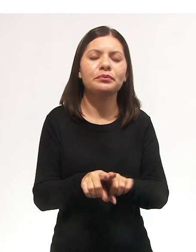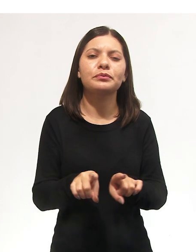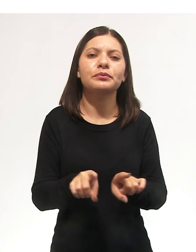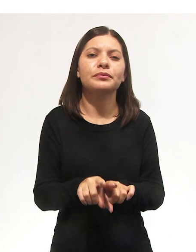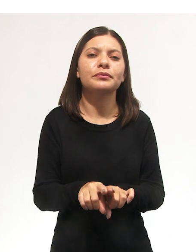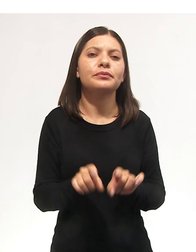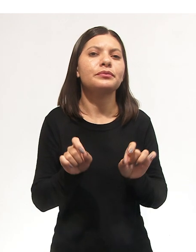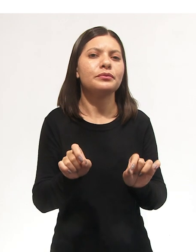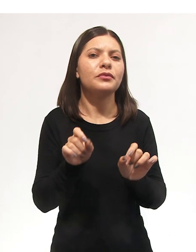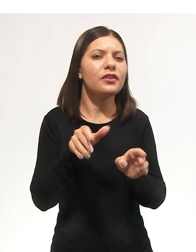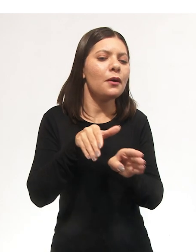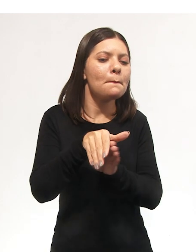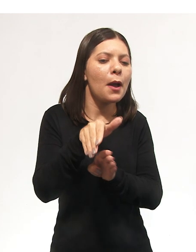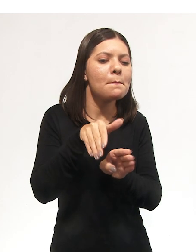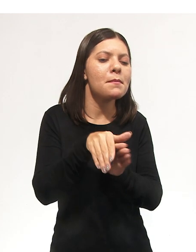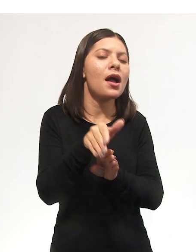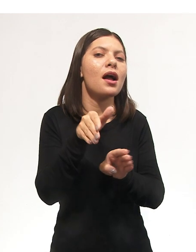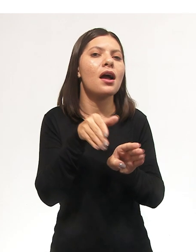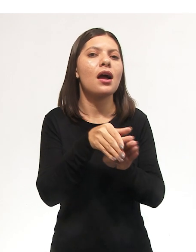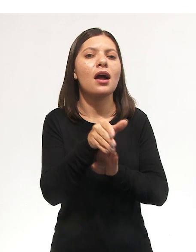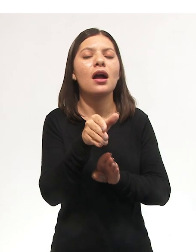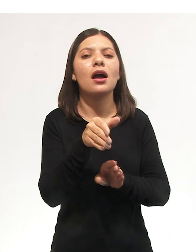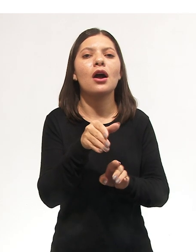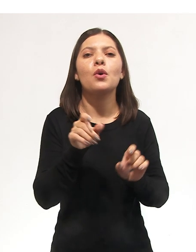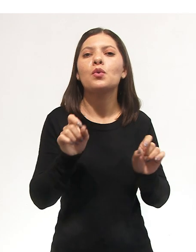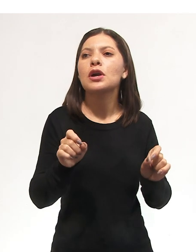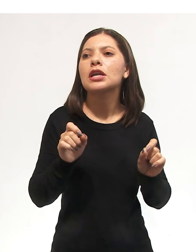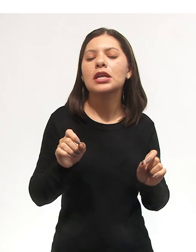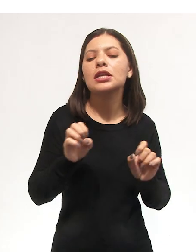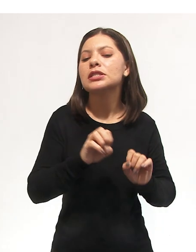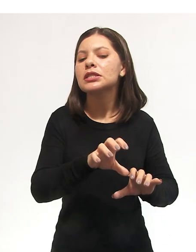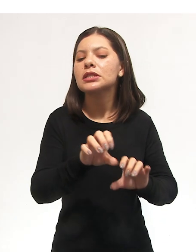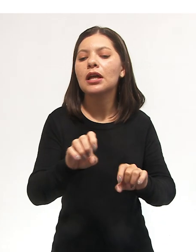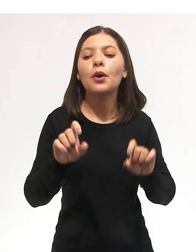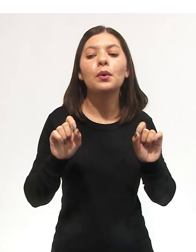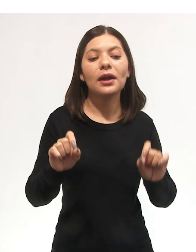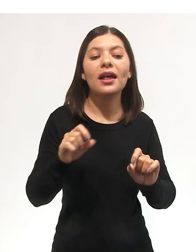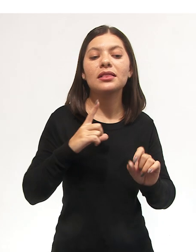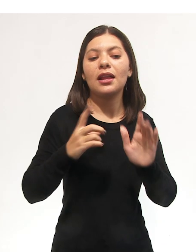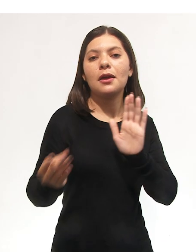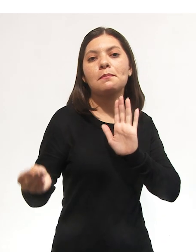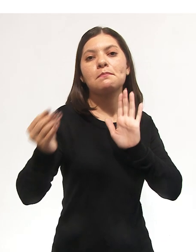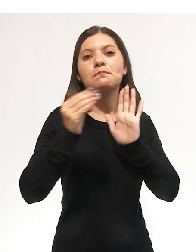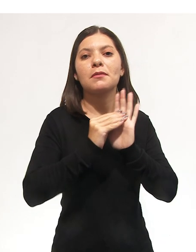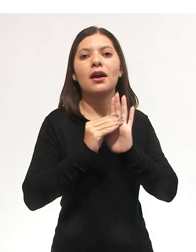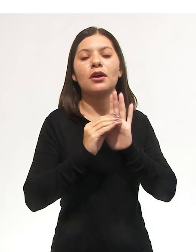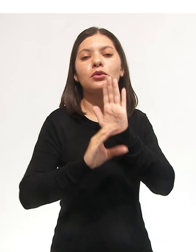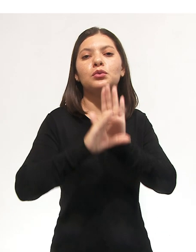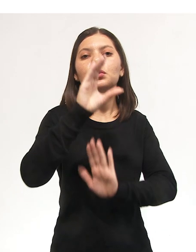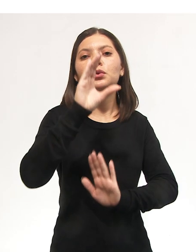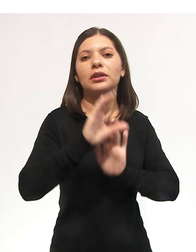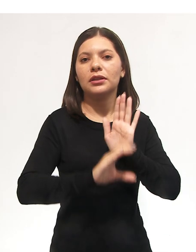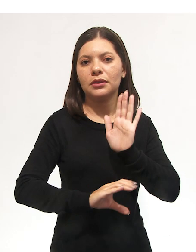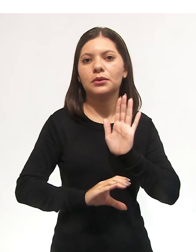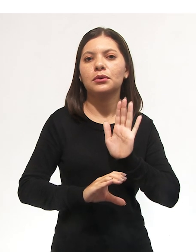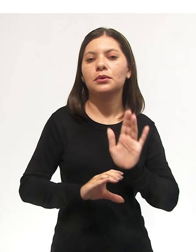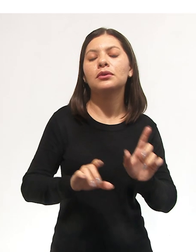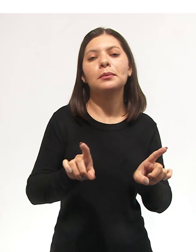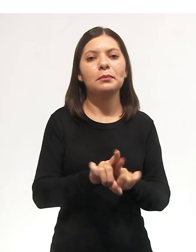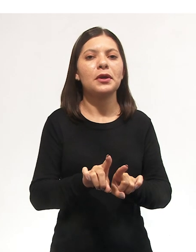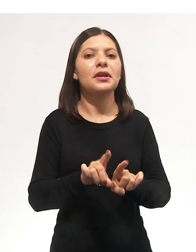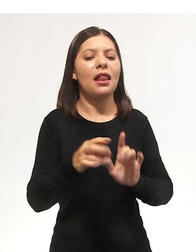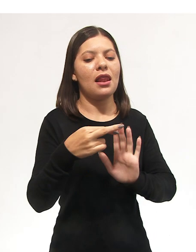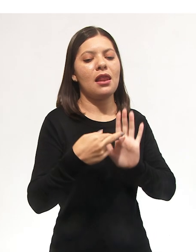todas as orientações do que se deve ensinar na escola está nesse currículo que é prescrito e